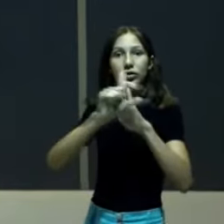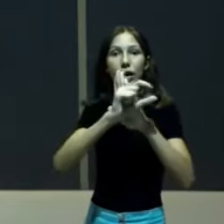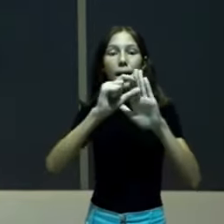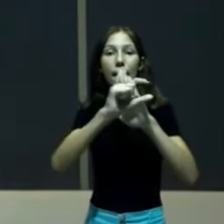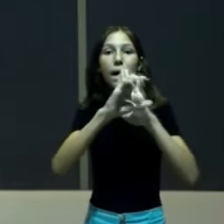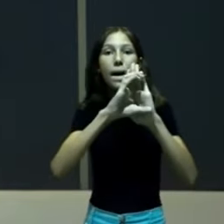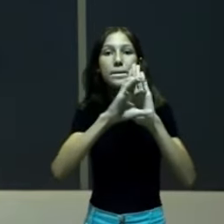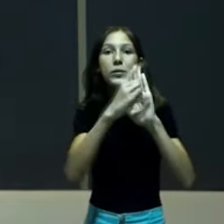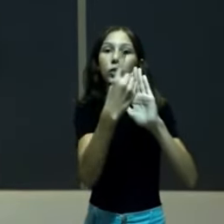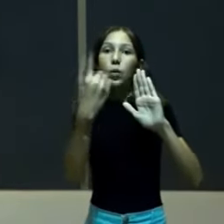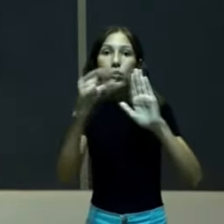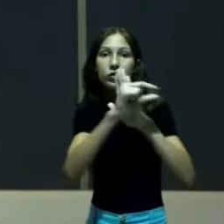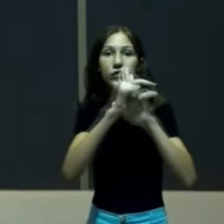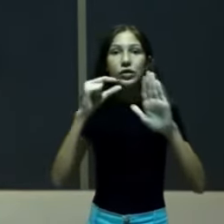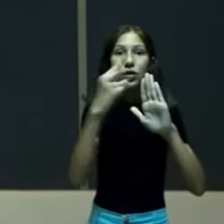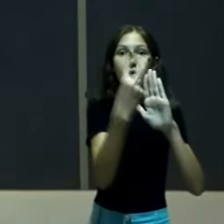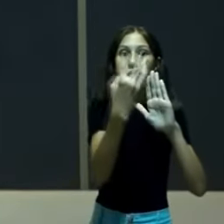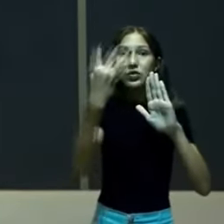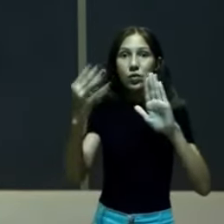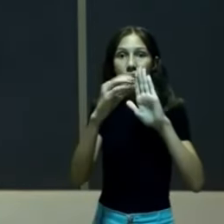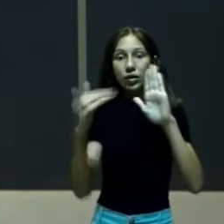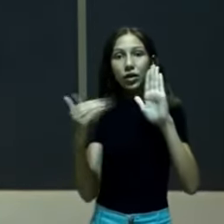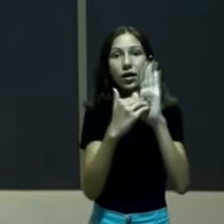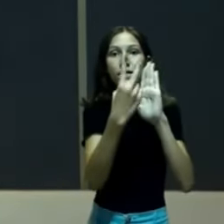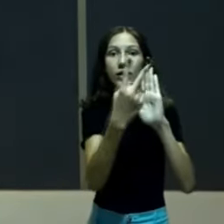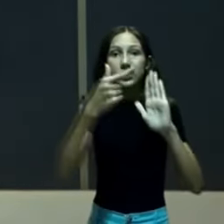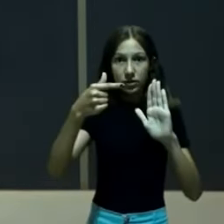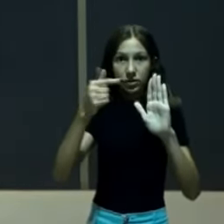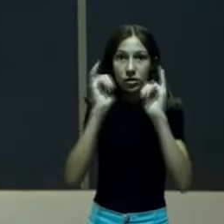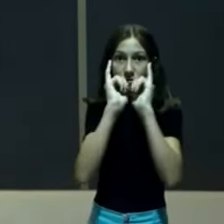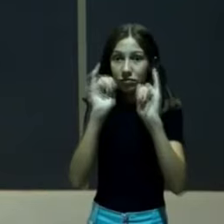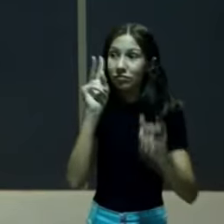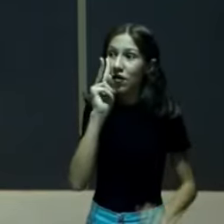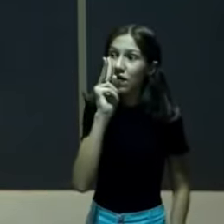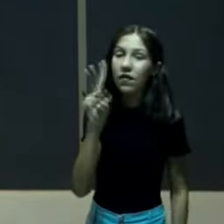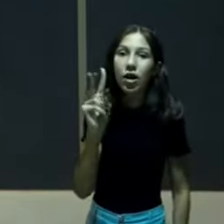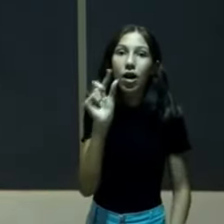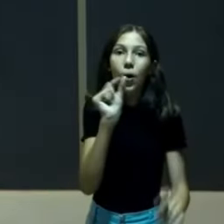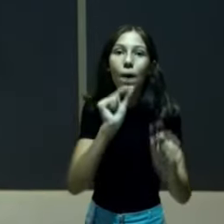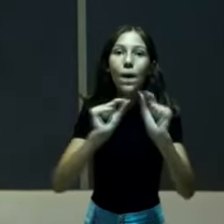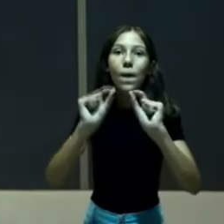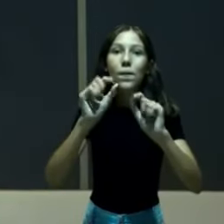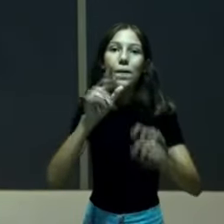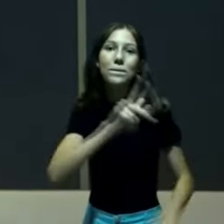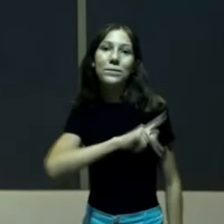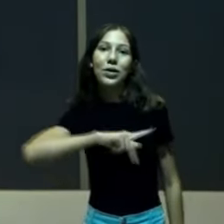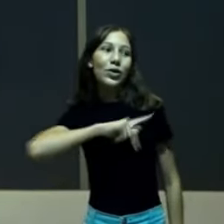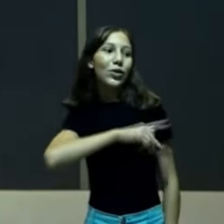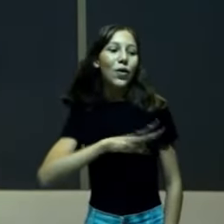versículos de número 24 a 27, você vai ver como Deus, como Paulo conhecia esse